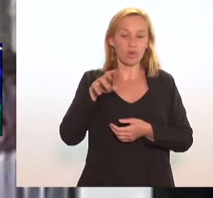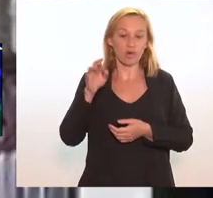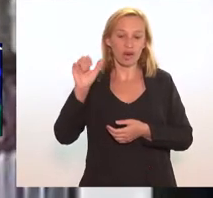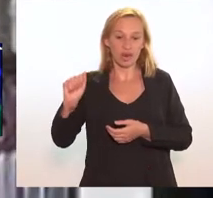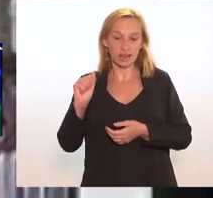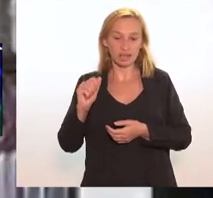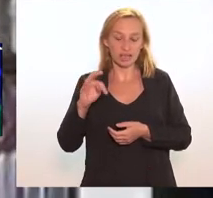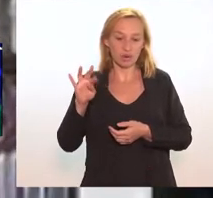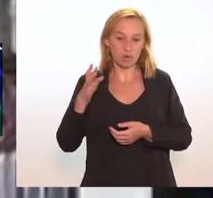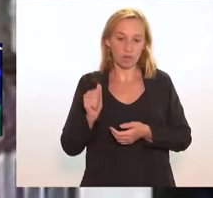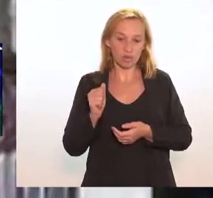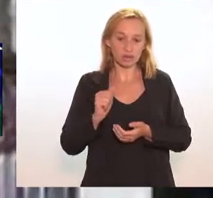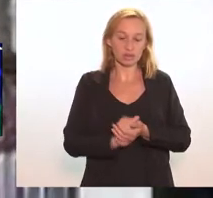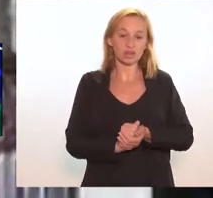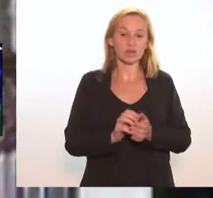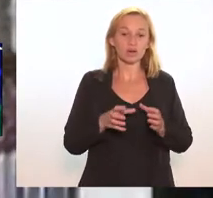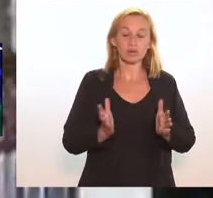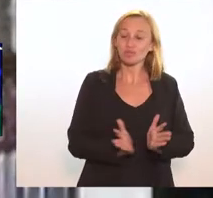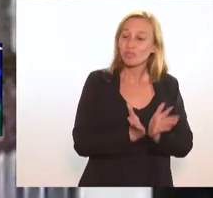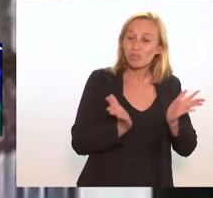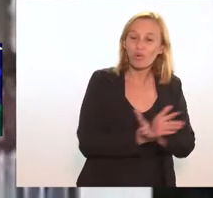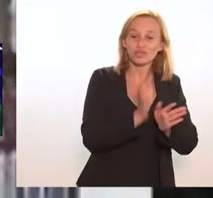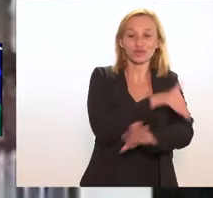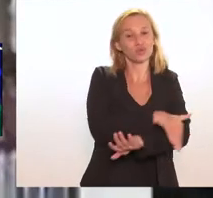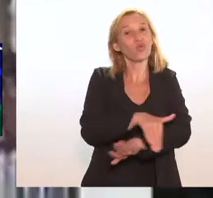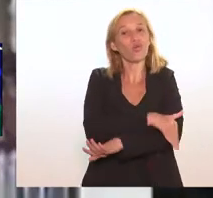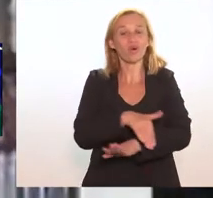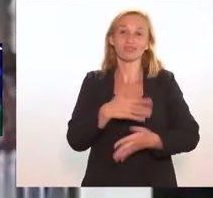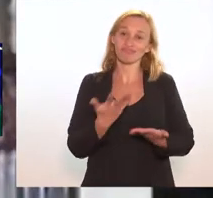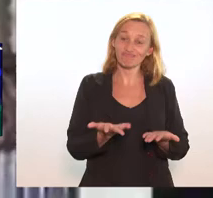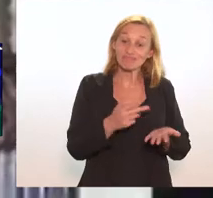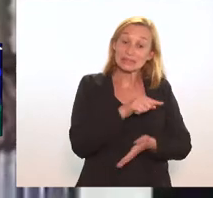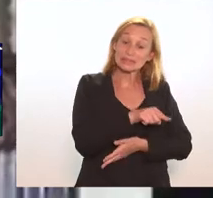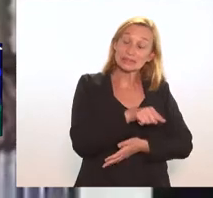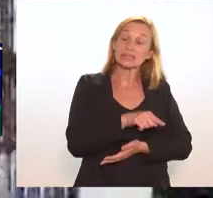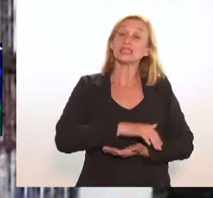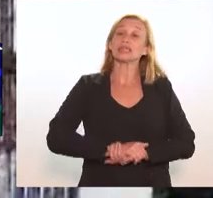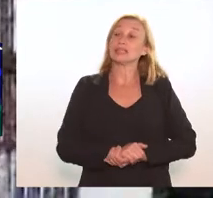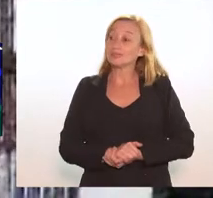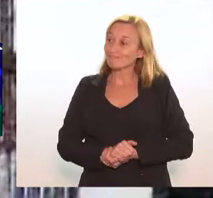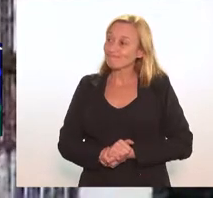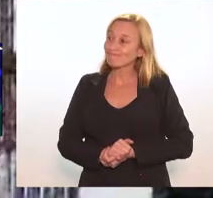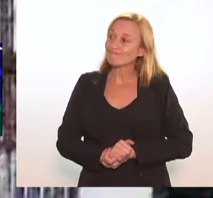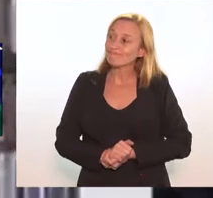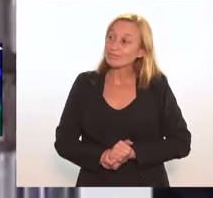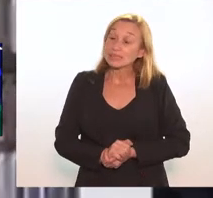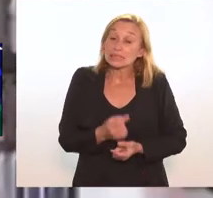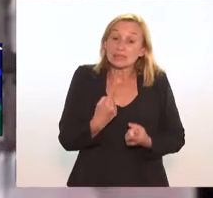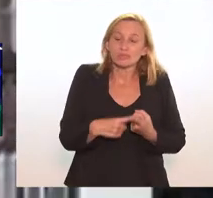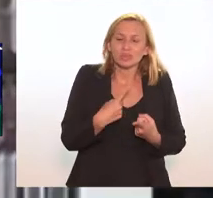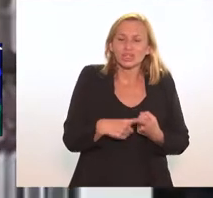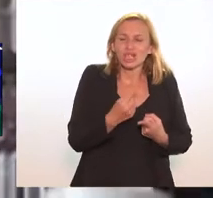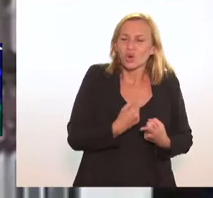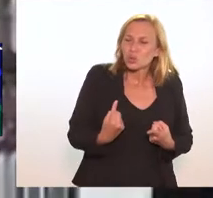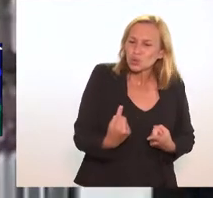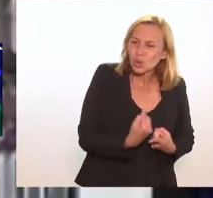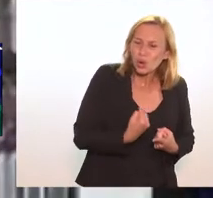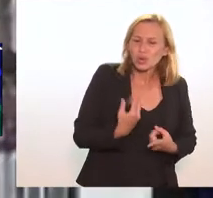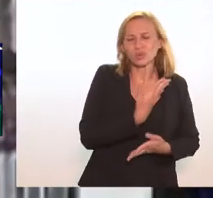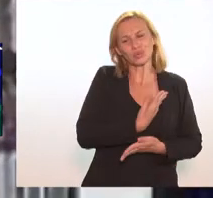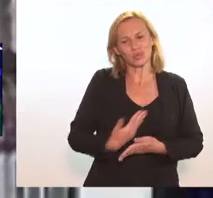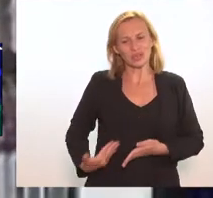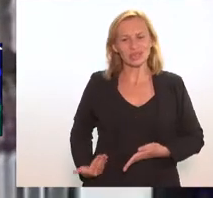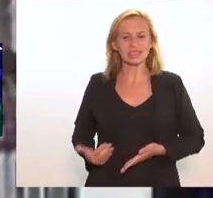a população em situação de rua. Quer dizer, isto daí é porque os nossos